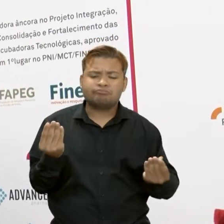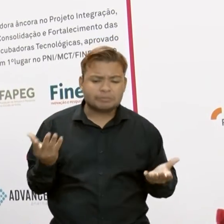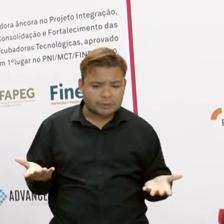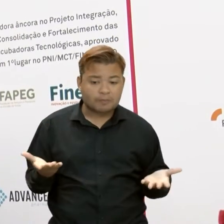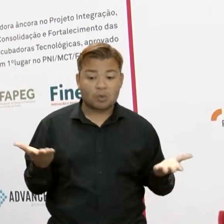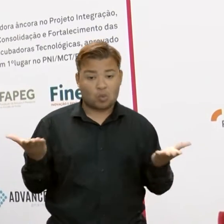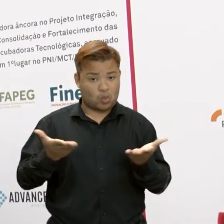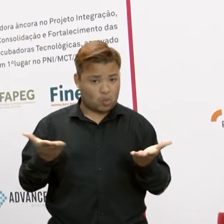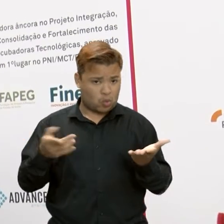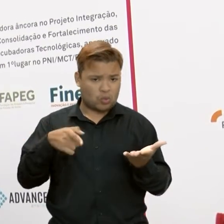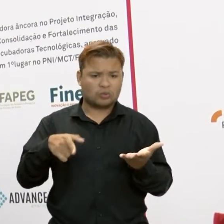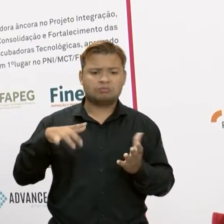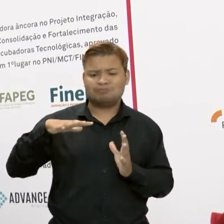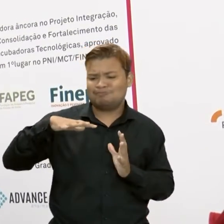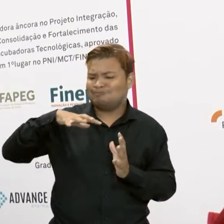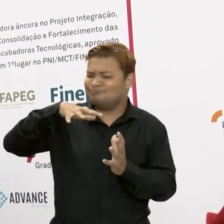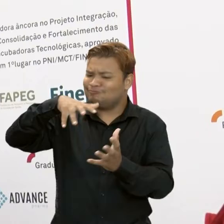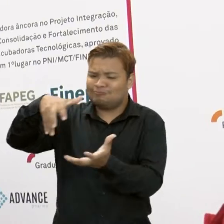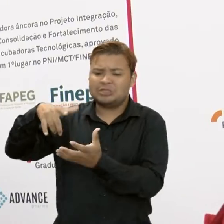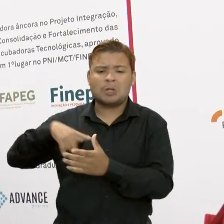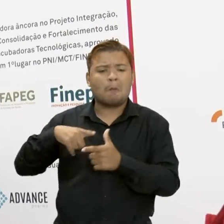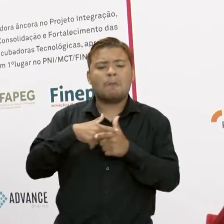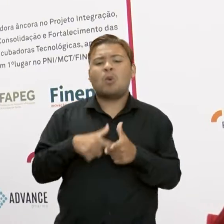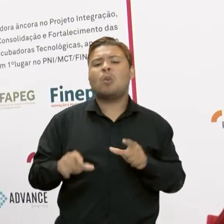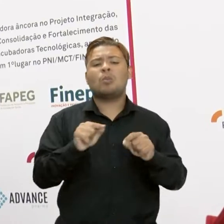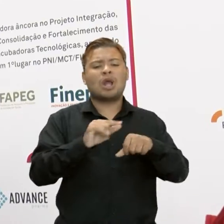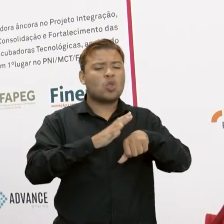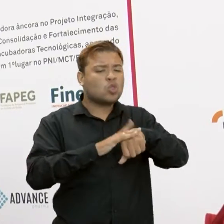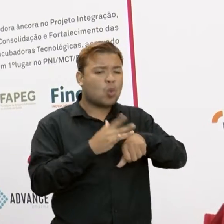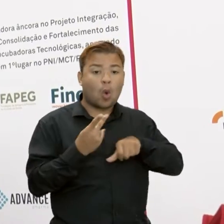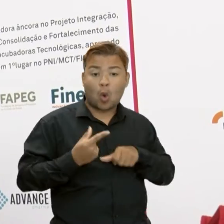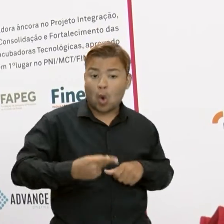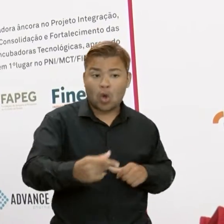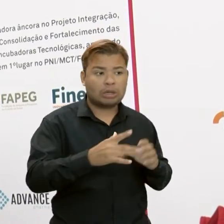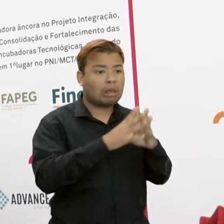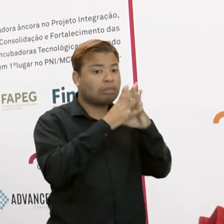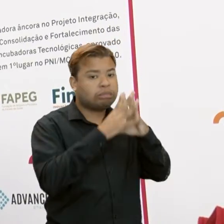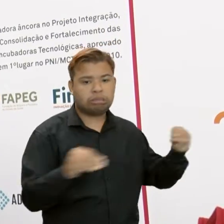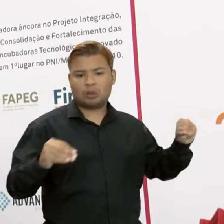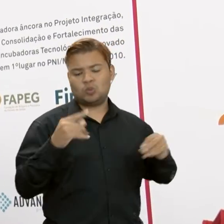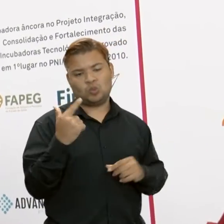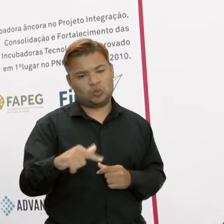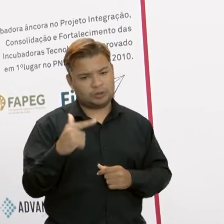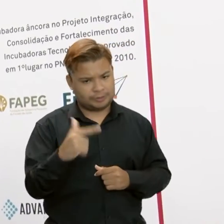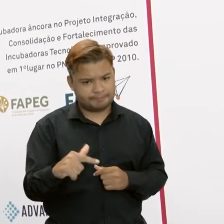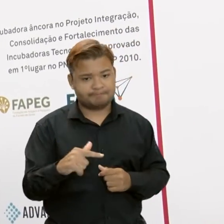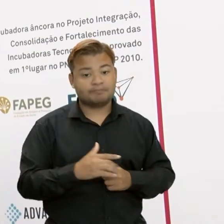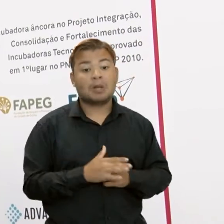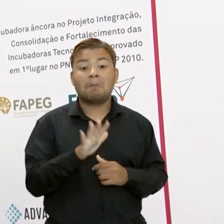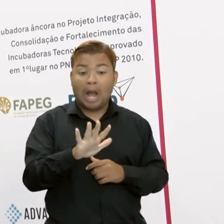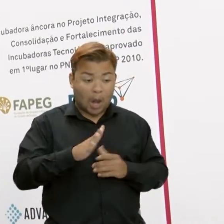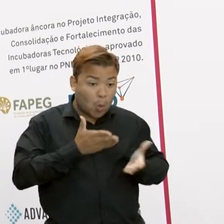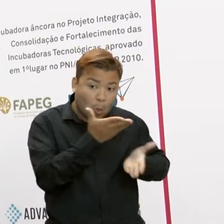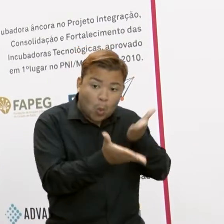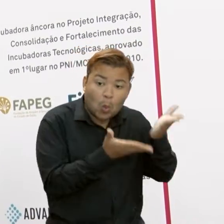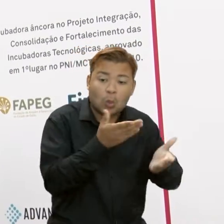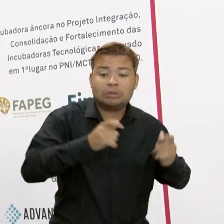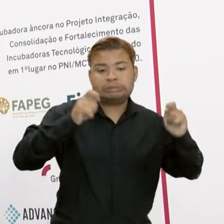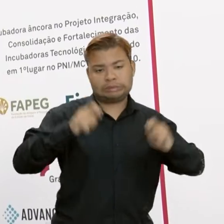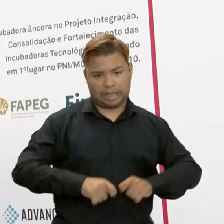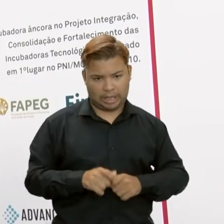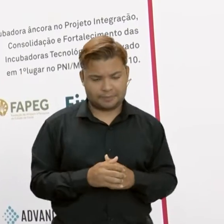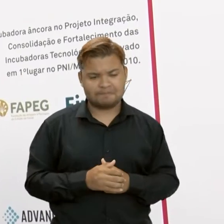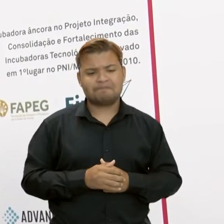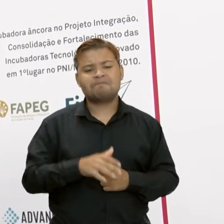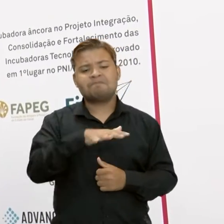no mundo, um grande problema que você tem são doenças crônicas, doenças que não têm cura, mas, felizmente, ela tem cuidado. O sistema de saúde